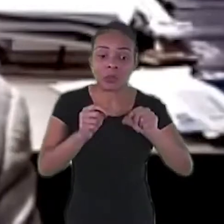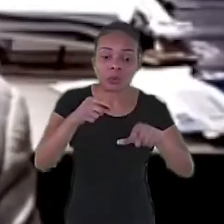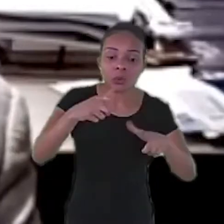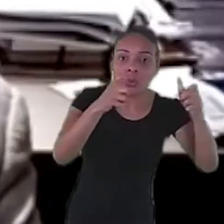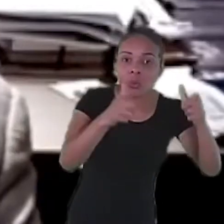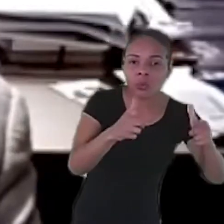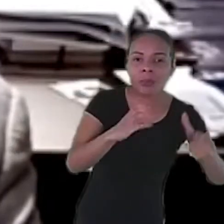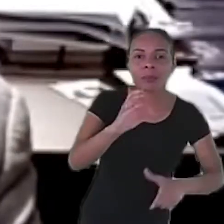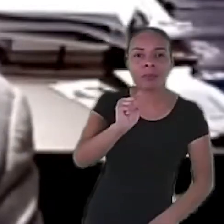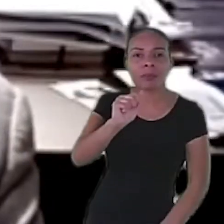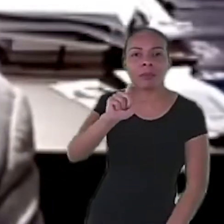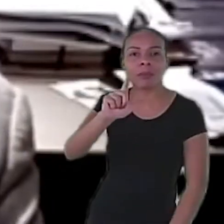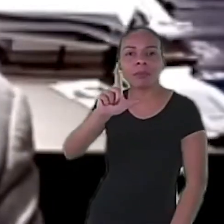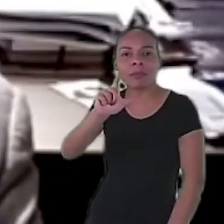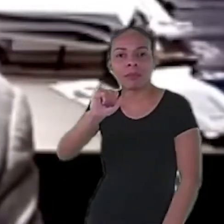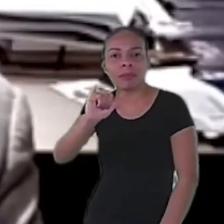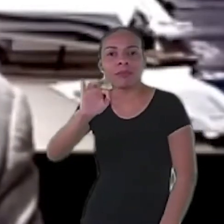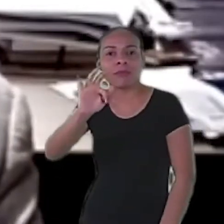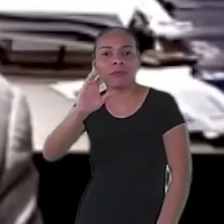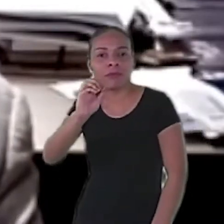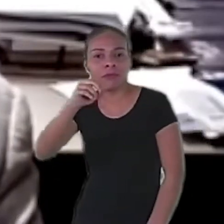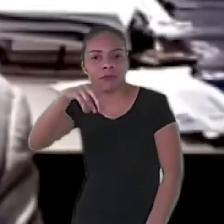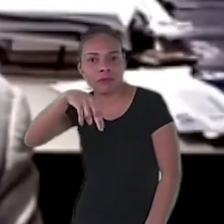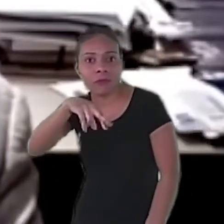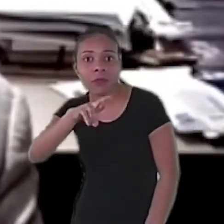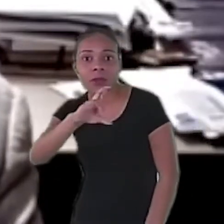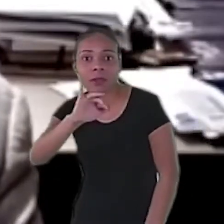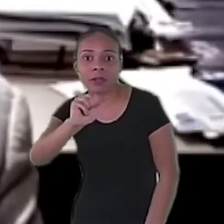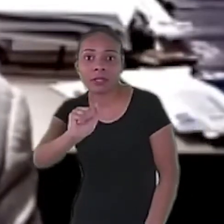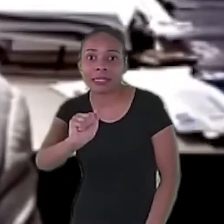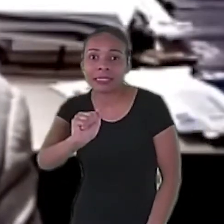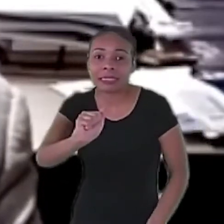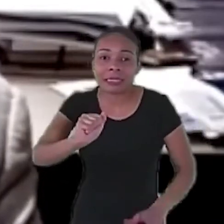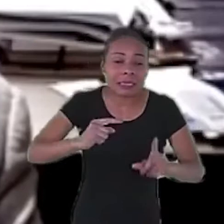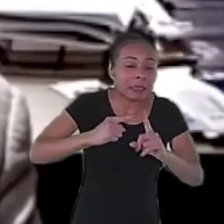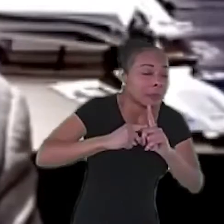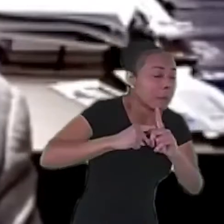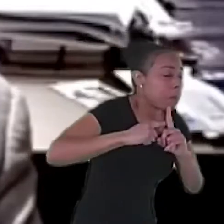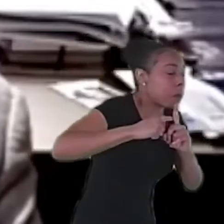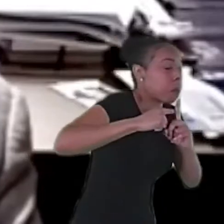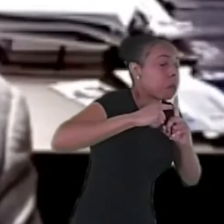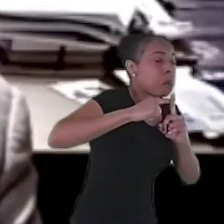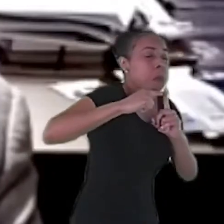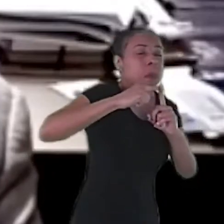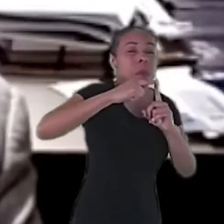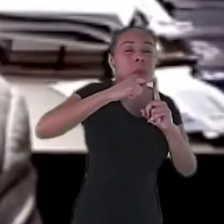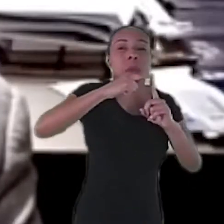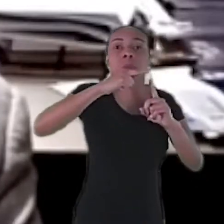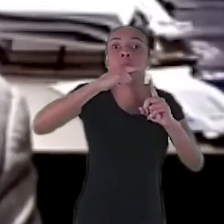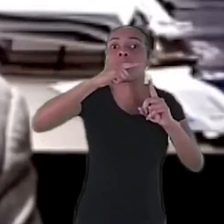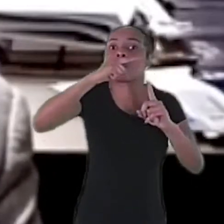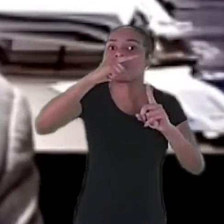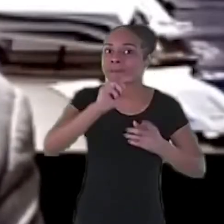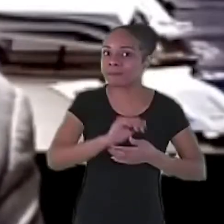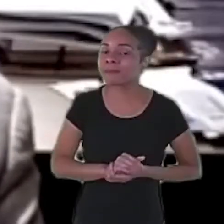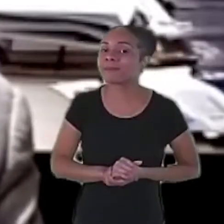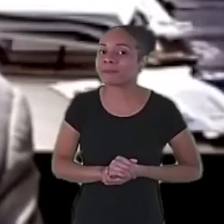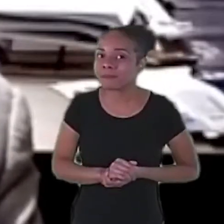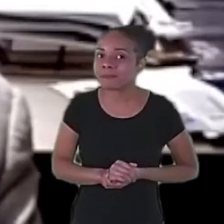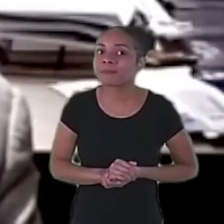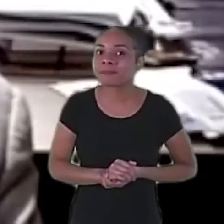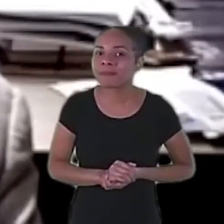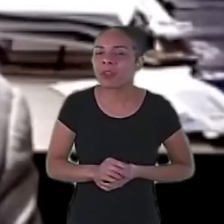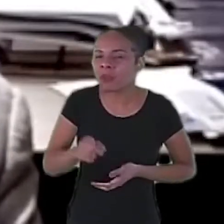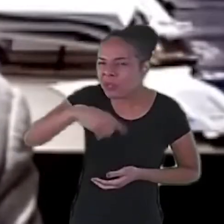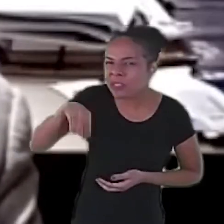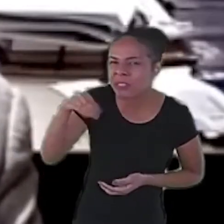49,6 graus centígrados. Olha, não sei se todo mundo já teve experiência de experimentar temperaturas desse nível. Eu